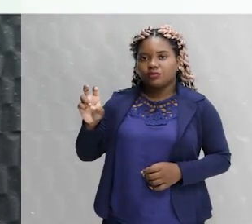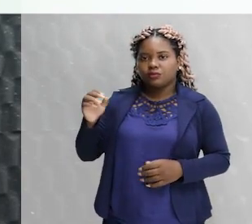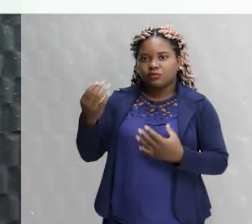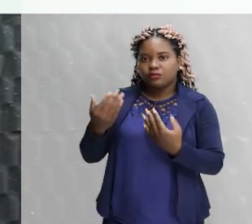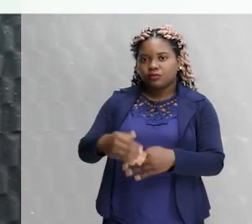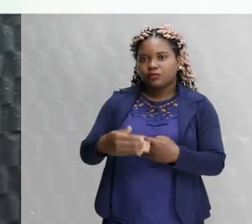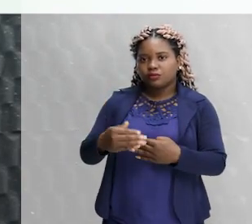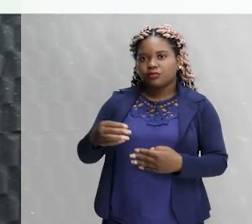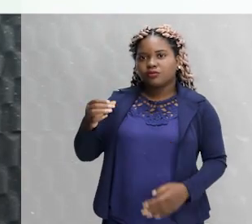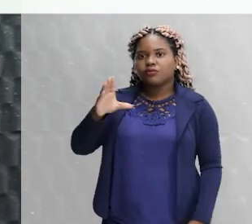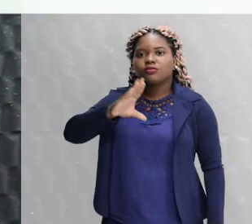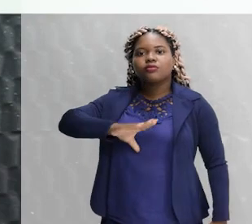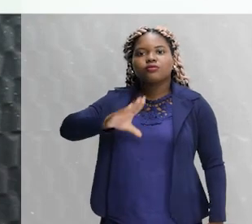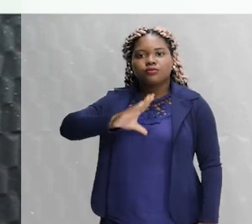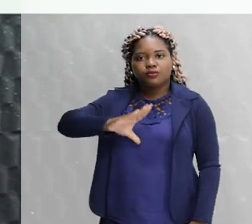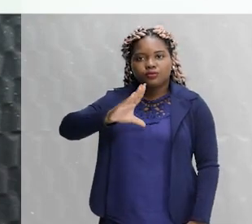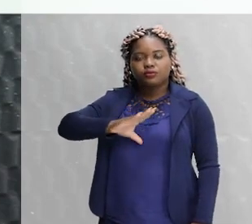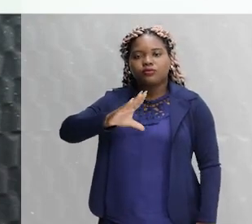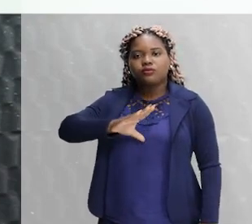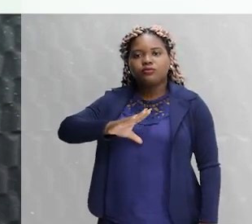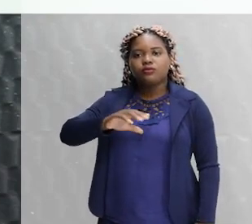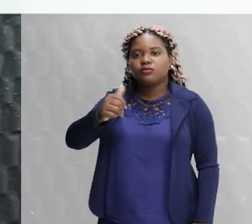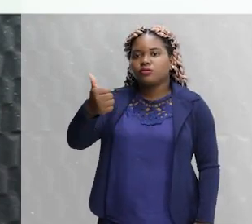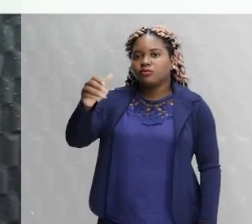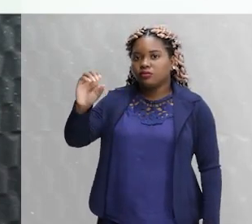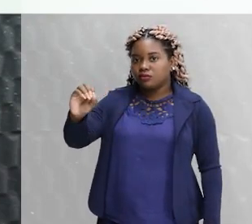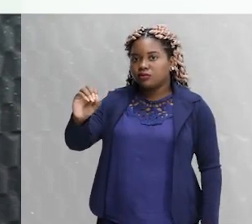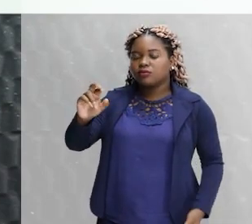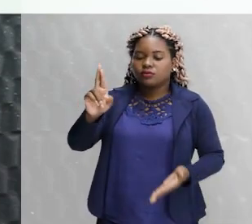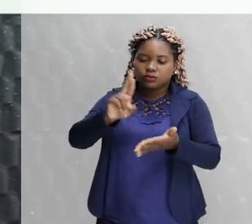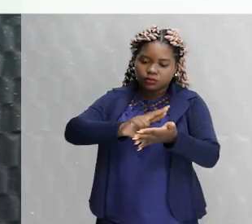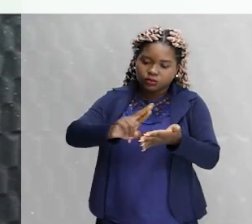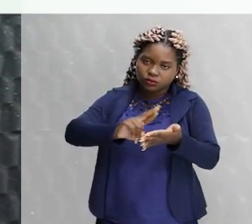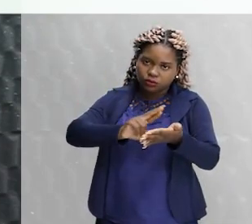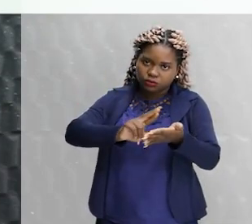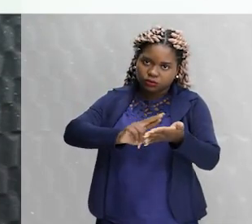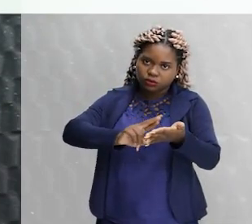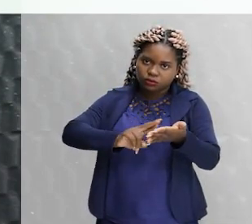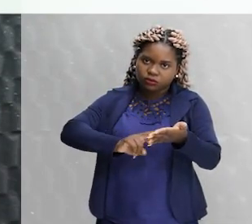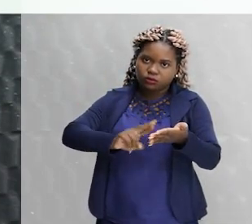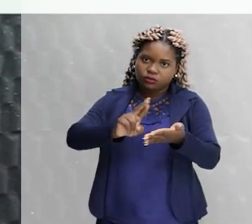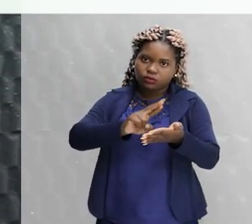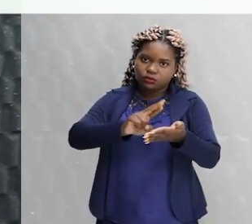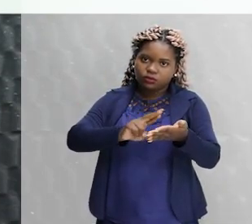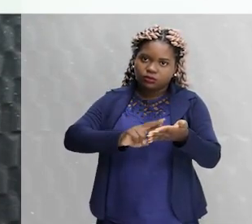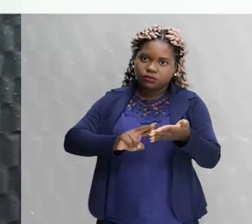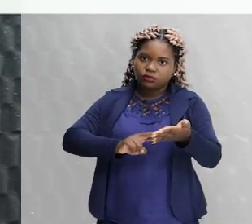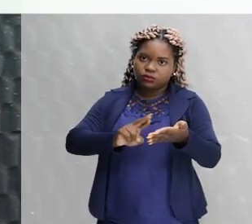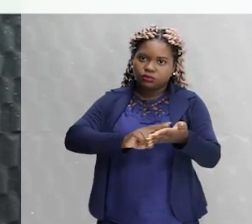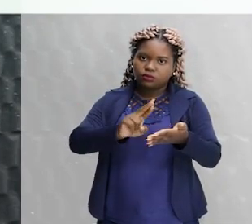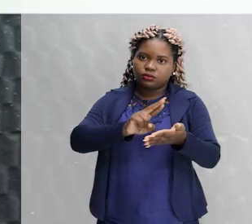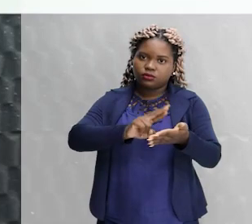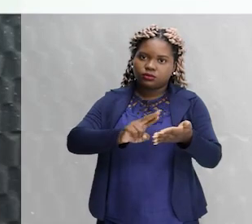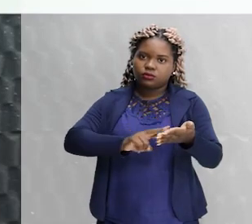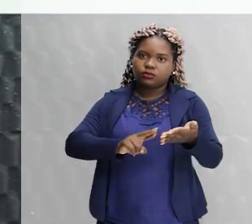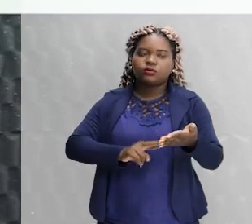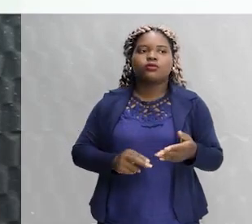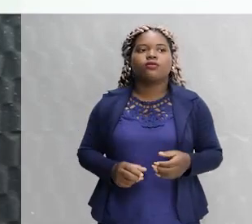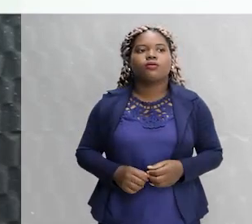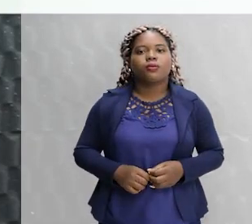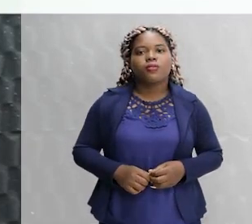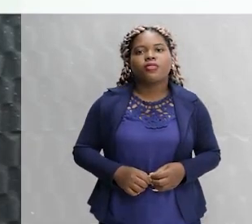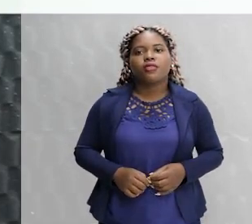de português e ele tirou 10 na prova de redação.